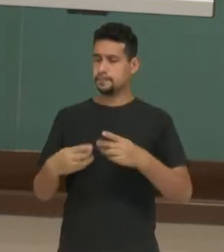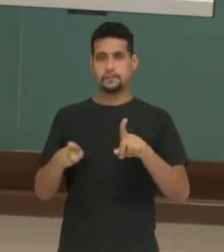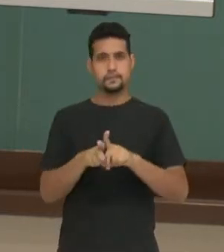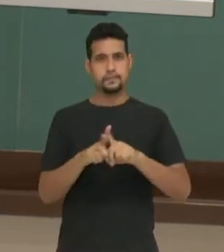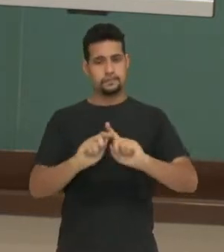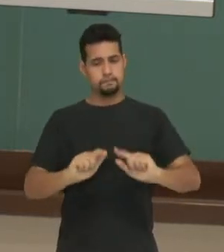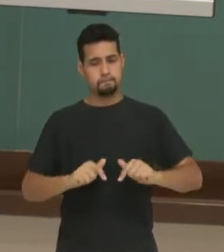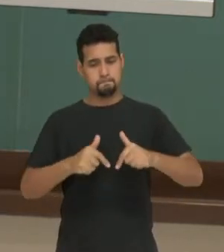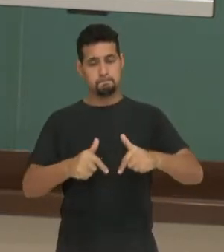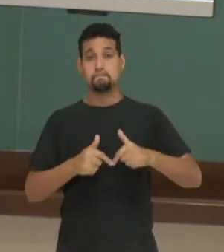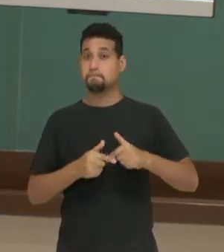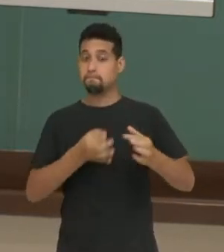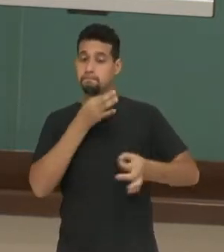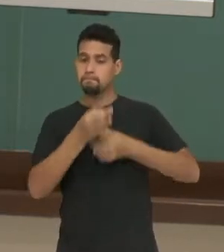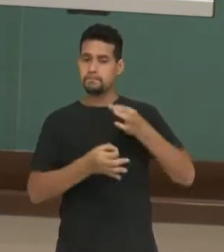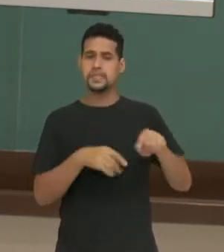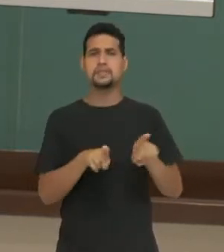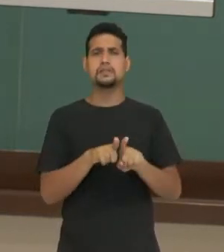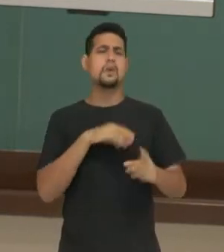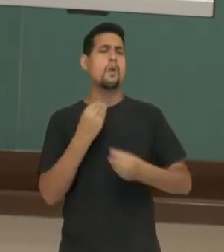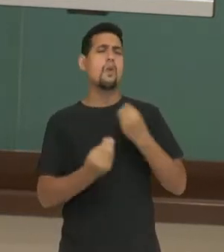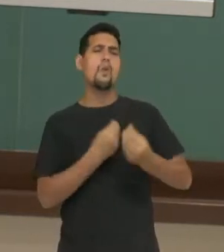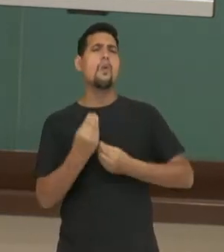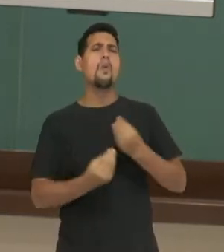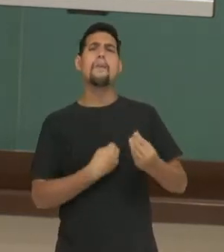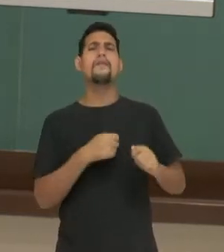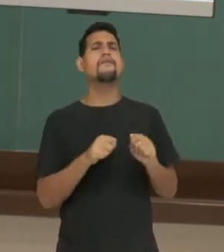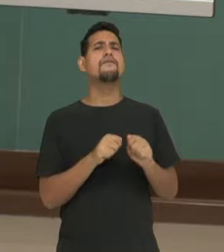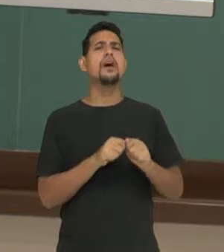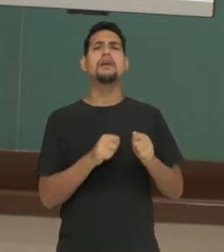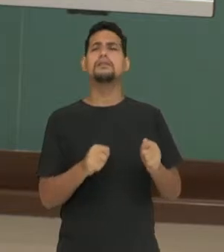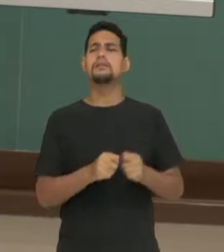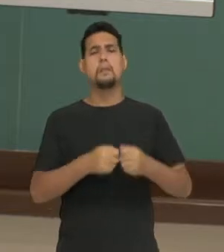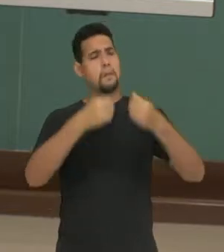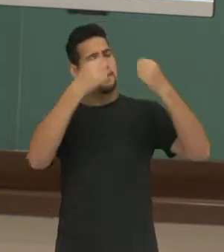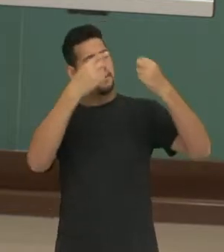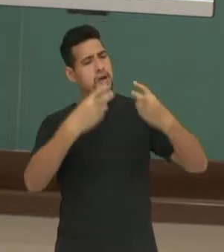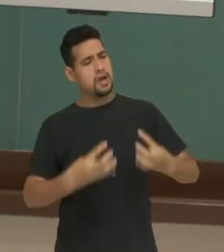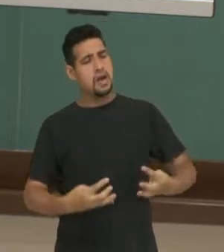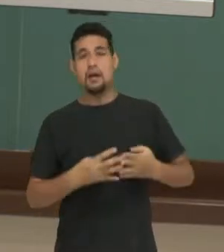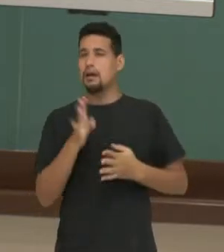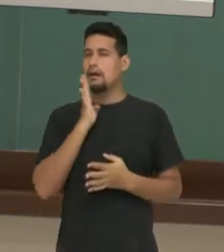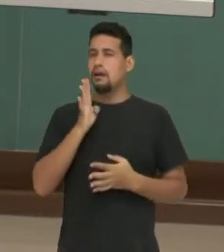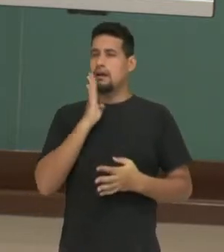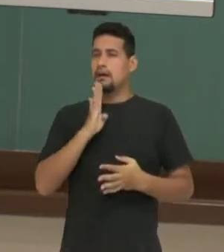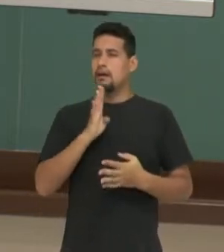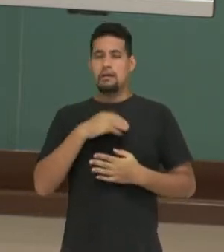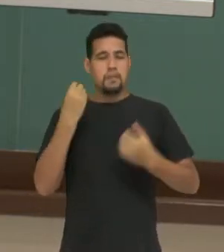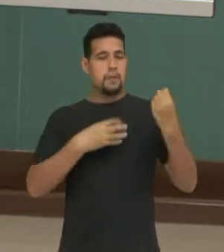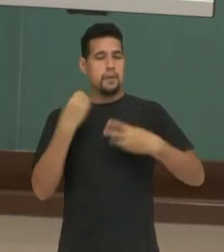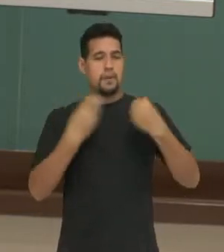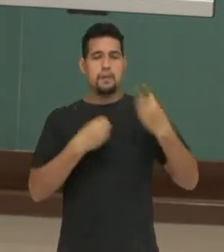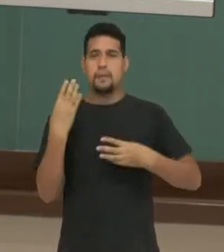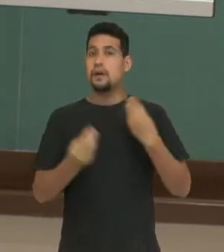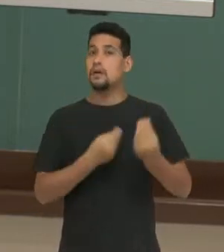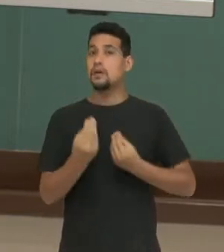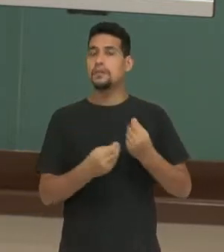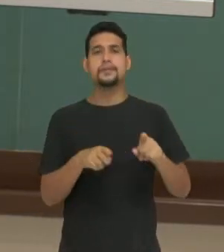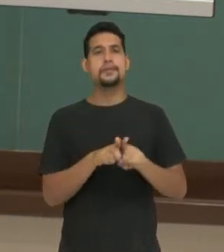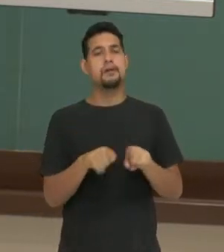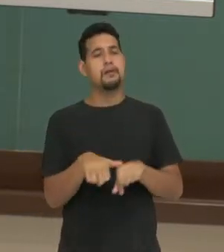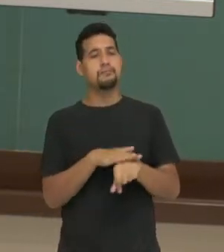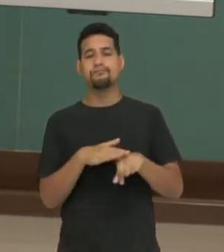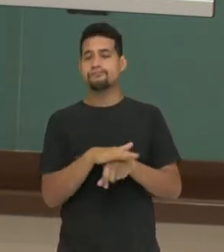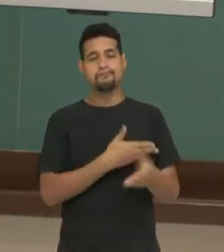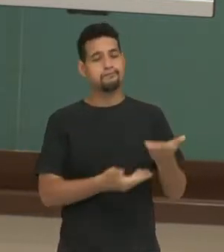defesa de um ponto de vista, como que eu posso fazer uma fundamentação bem bacana na minha argumentação, a ponto de convencer